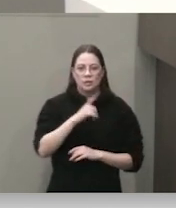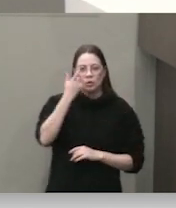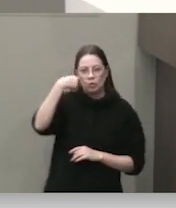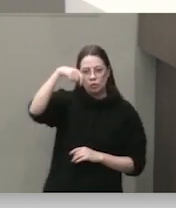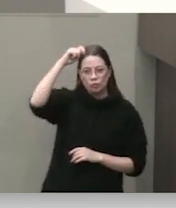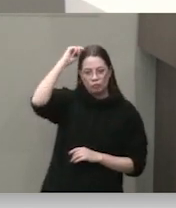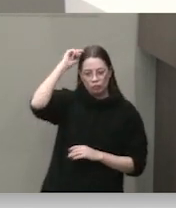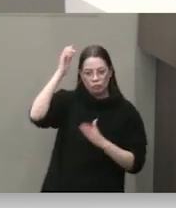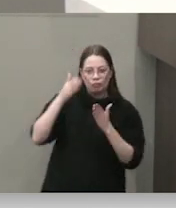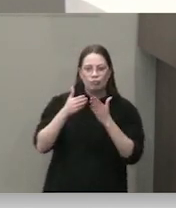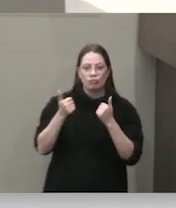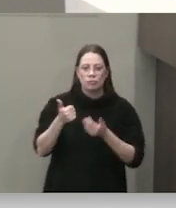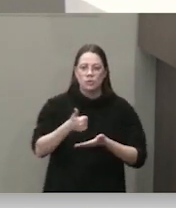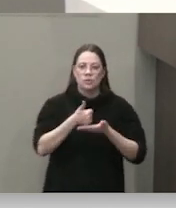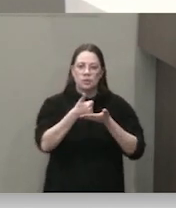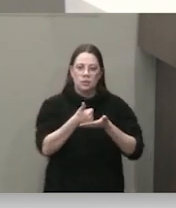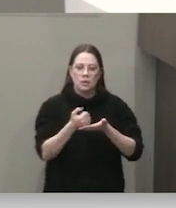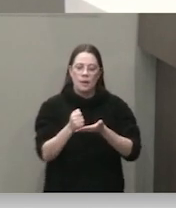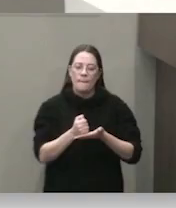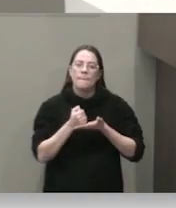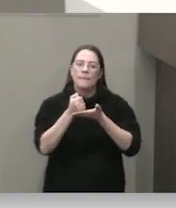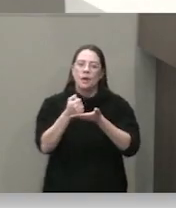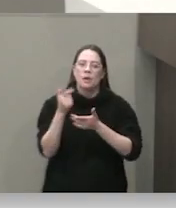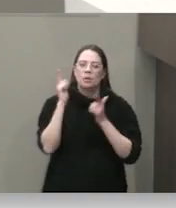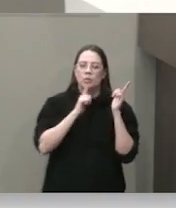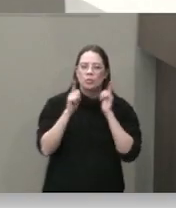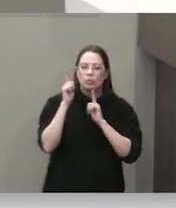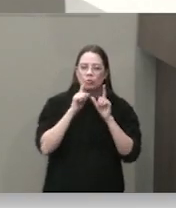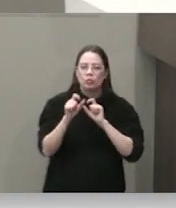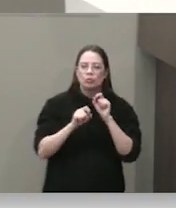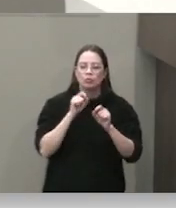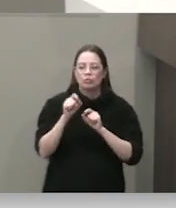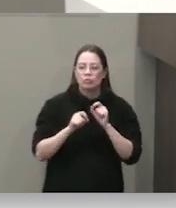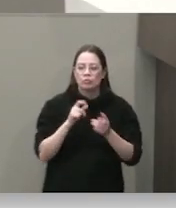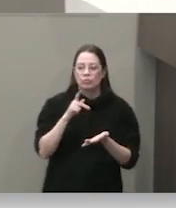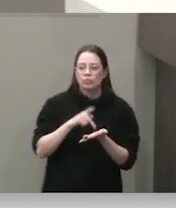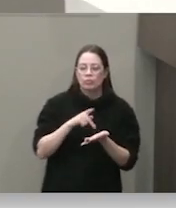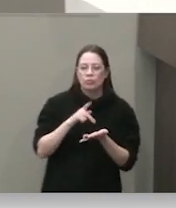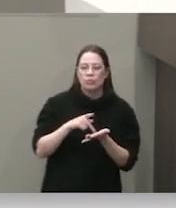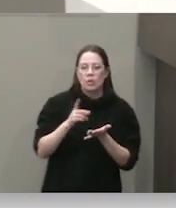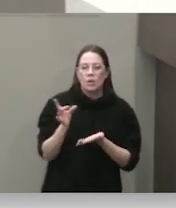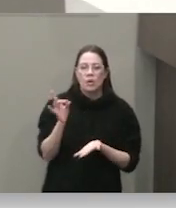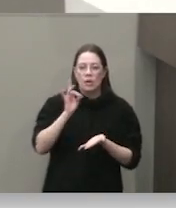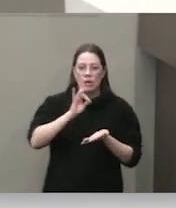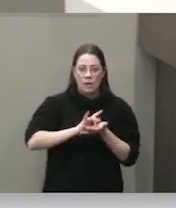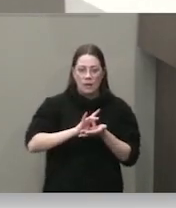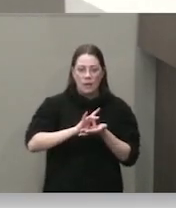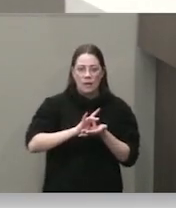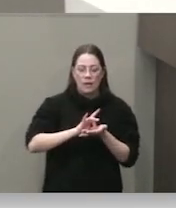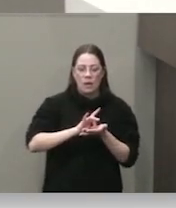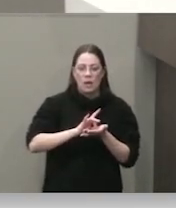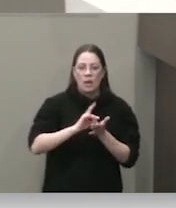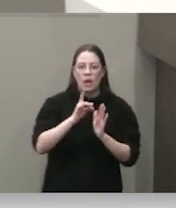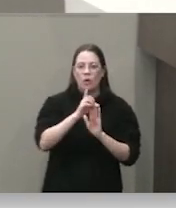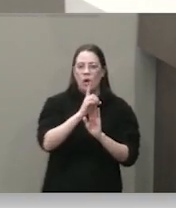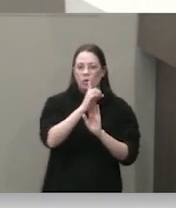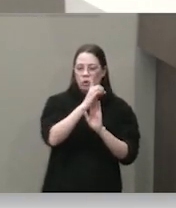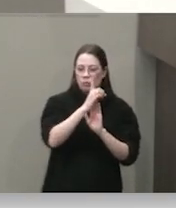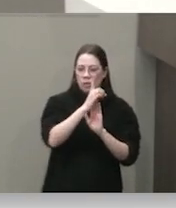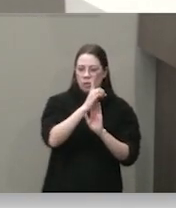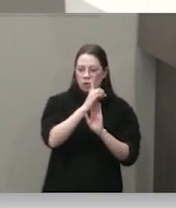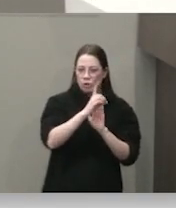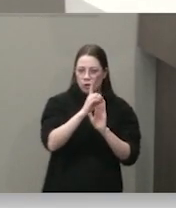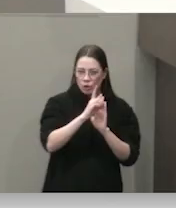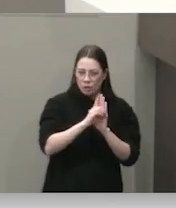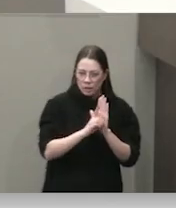Pedro, solicito o apoio aí da base para que nós possamos, na verdade, estabelecer uma diretriz aqui no município que esteja